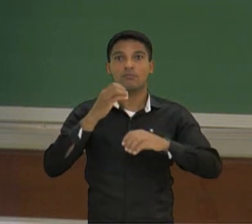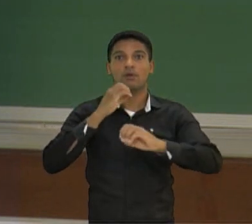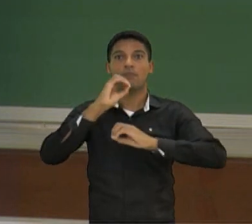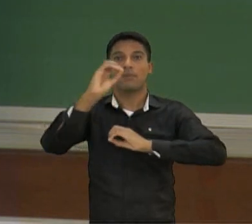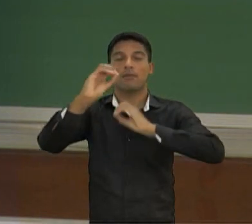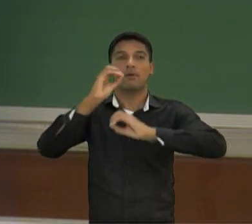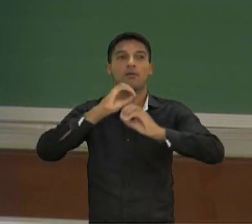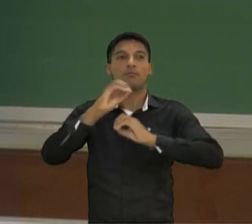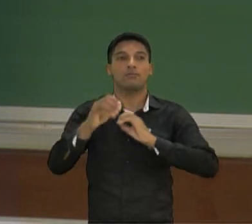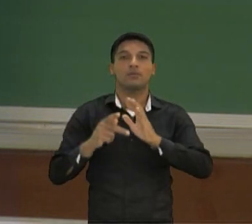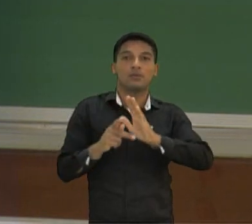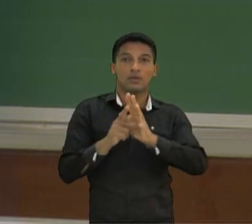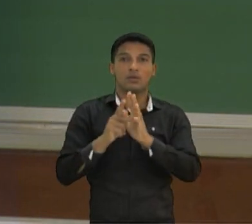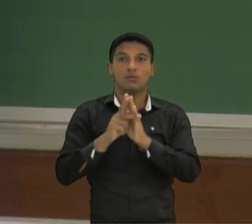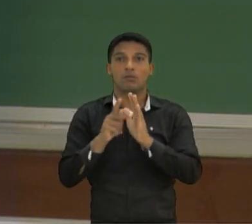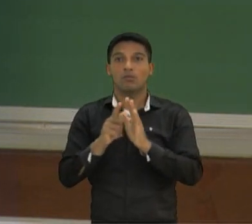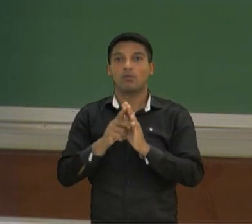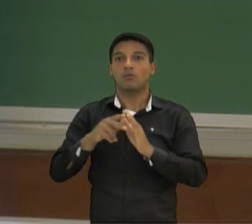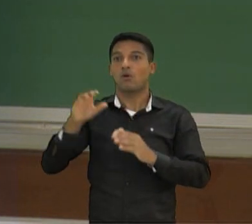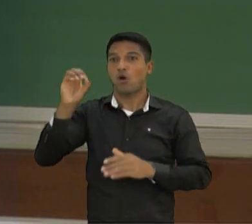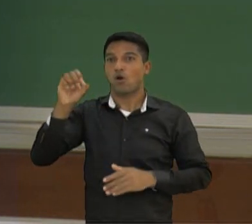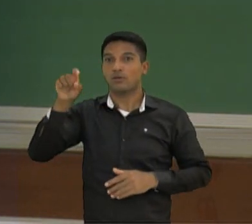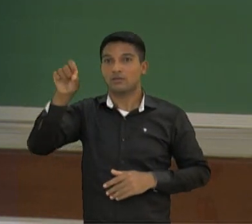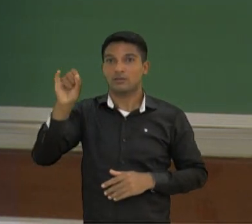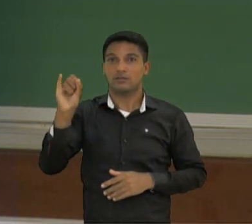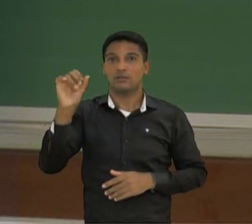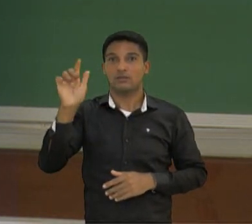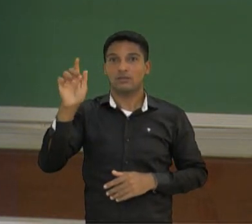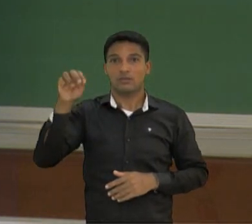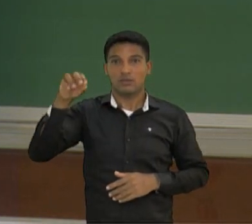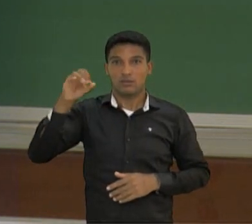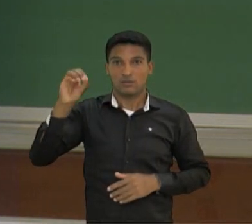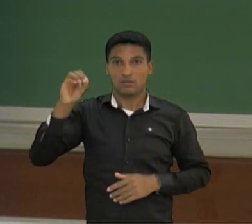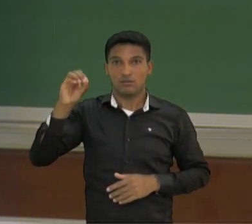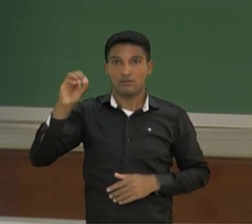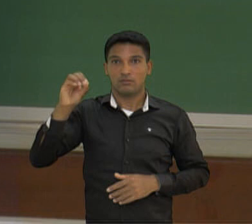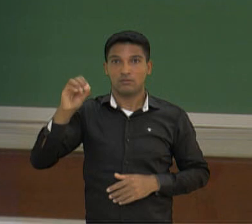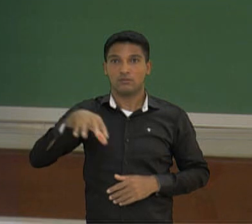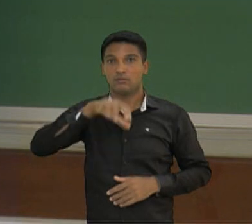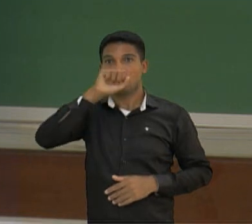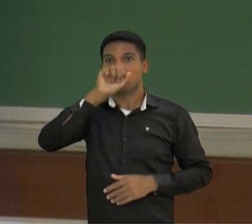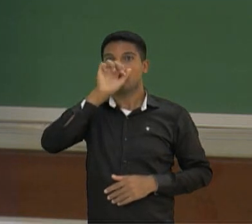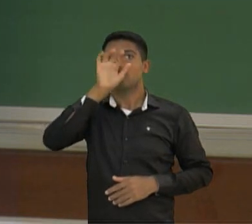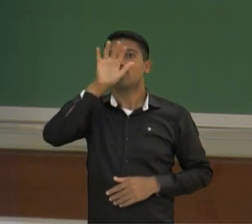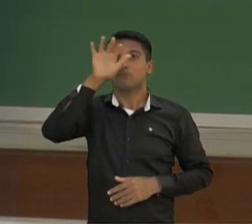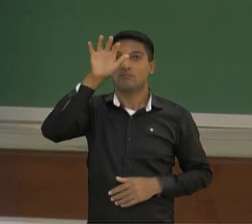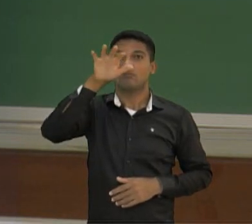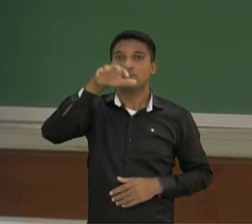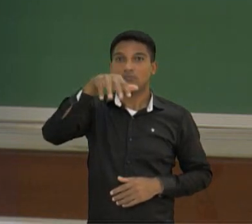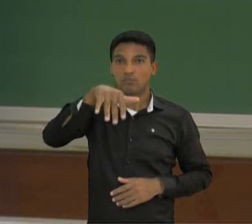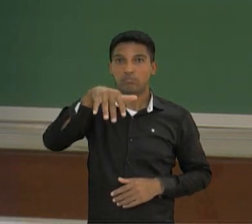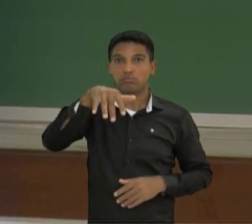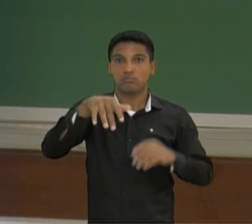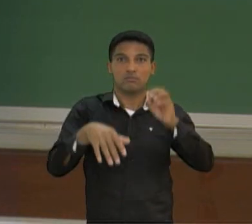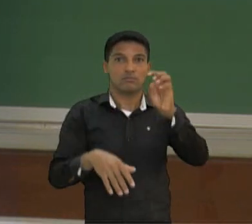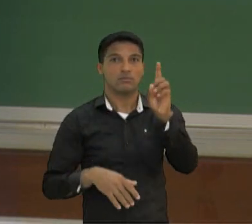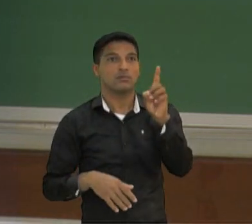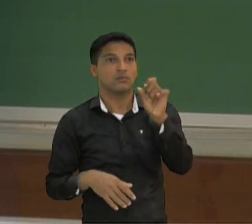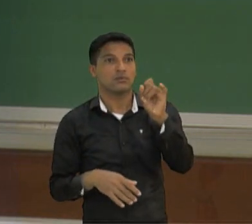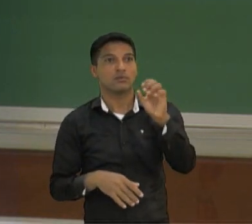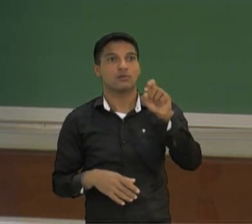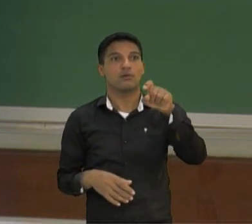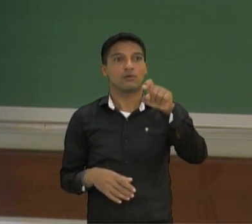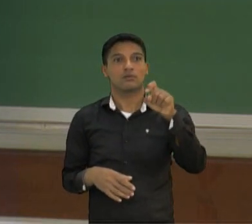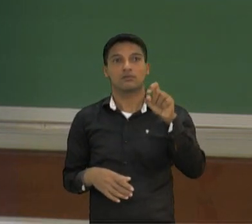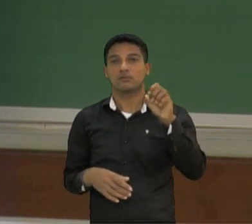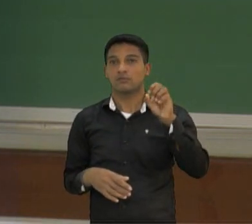transportar tudo isso? Sistema circulatório, tá? Então, ele é responsável pelo transporte de nutrientes, de gases também, que é o oxigênio e o dióxido